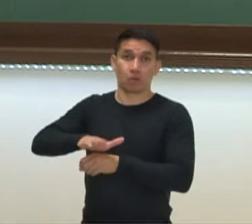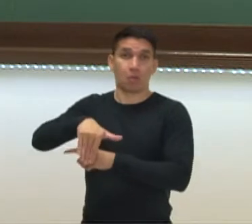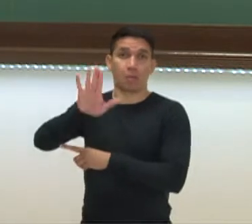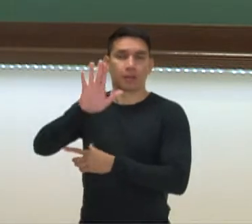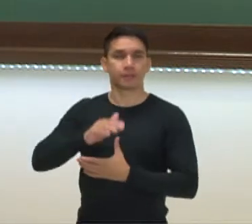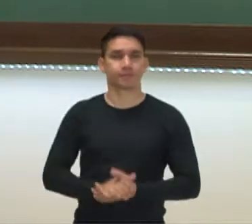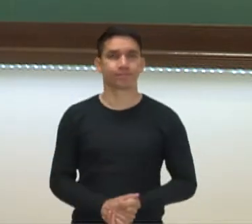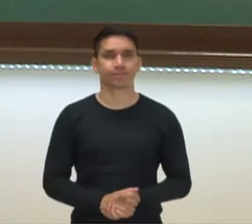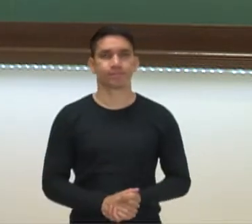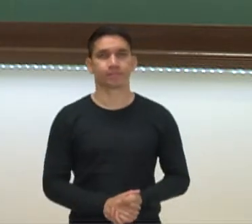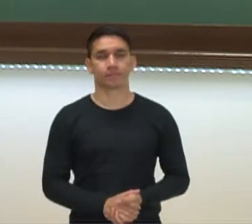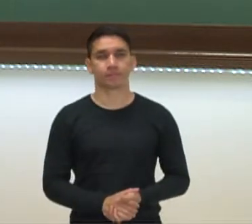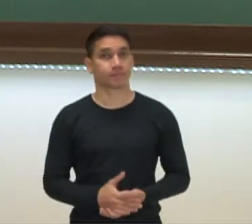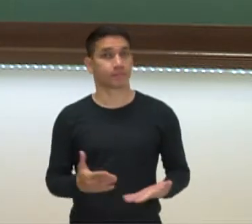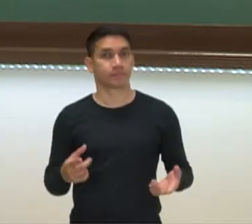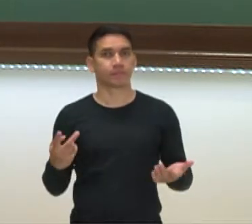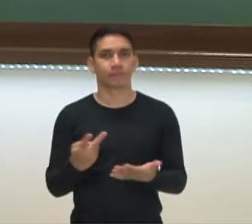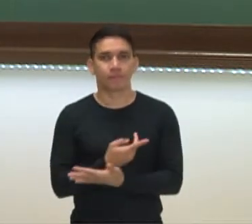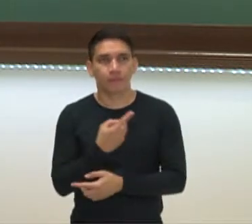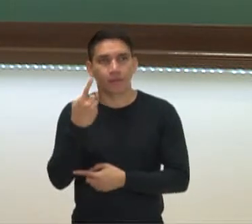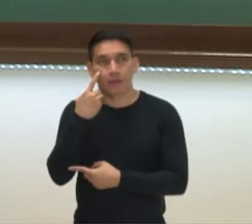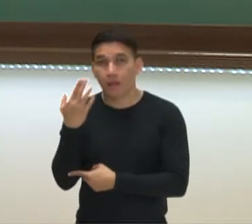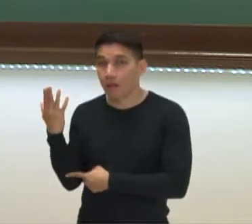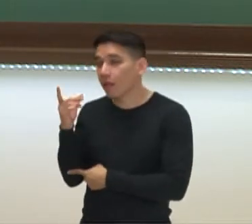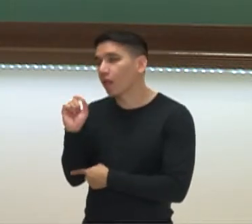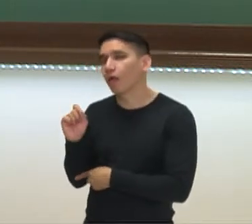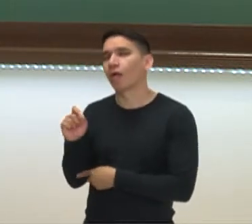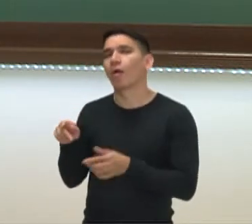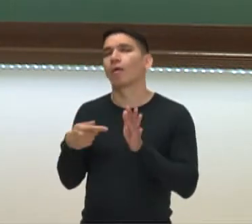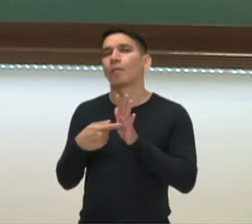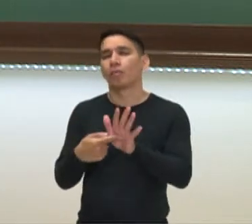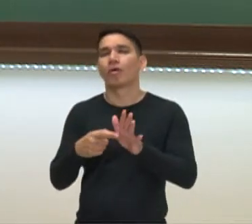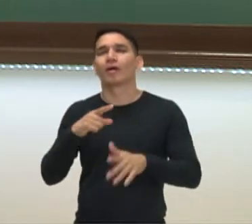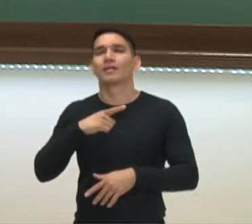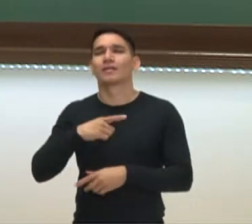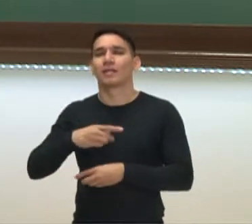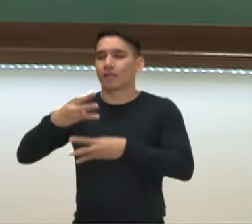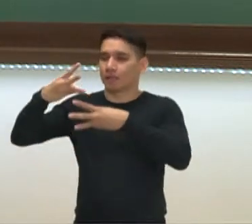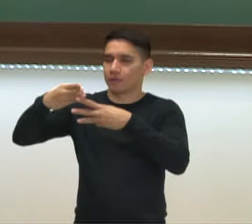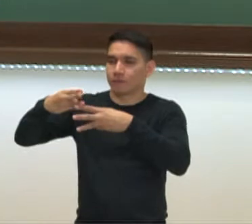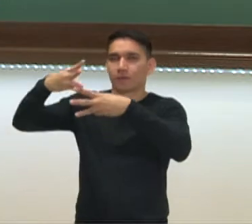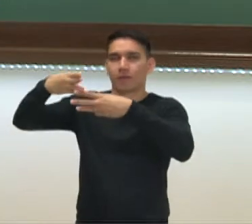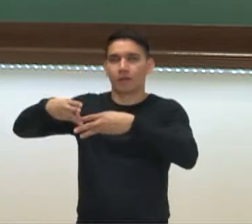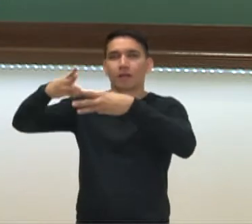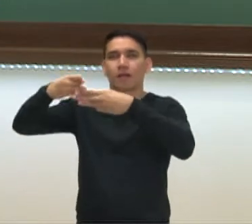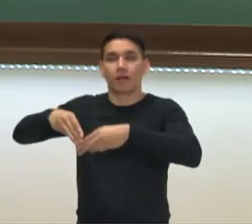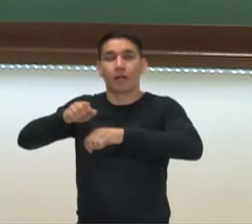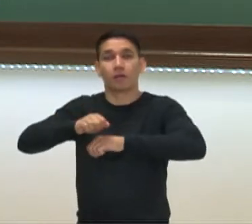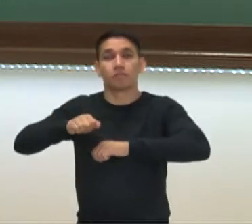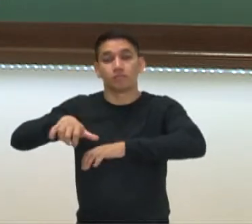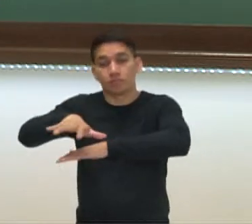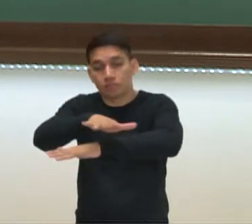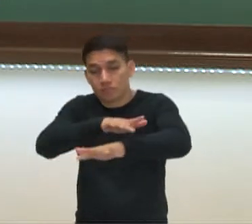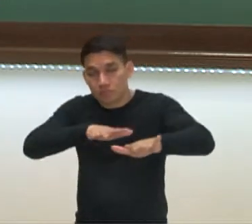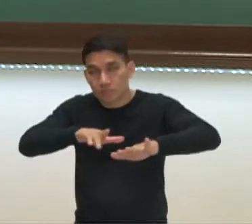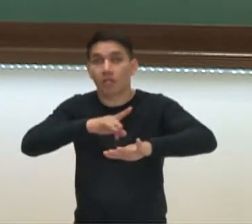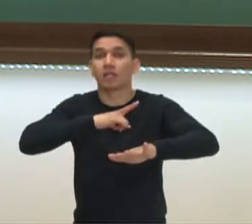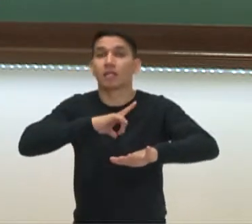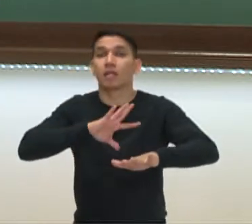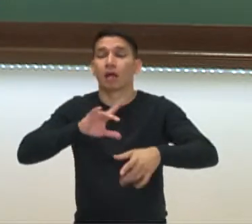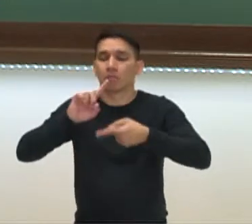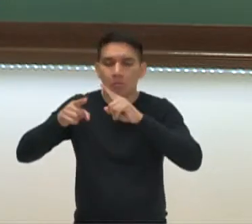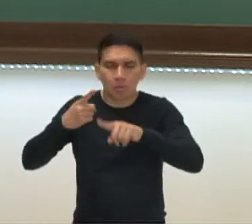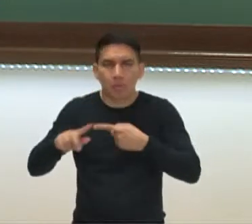certo? Bom, um resistor, ele é um material, um condutor, projetado para ter uma